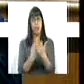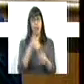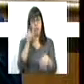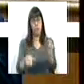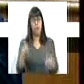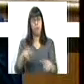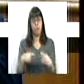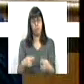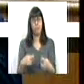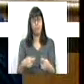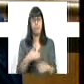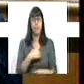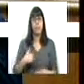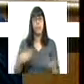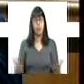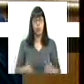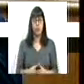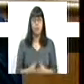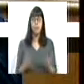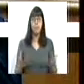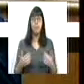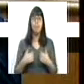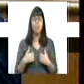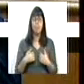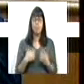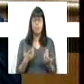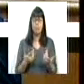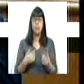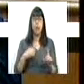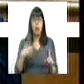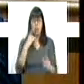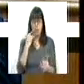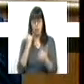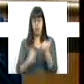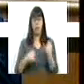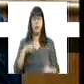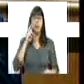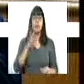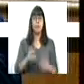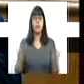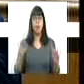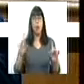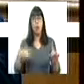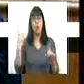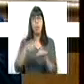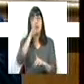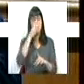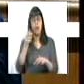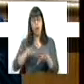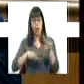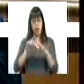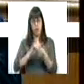os utentes os custos com a saúde. Nós, por pouco, não corríamos o risco de assistir ao que o Governo